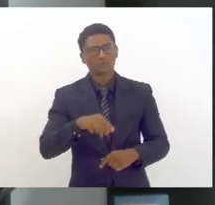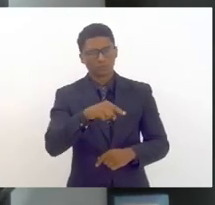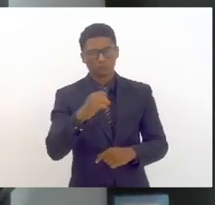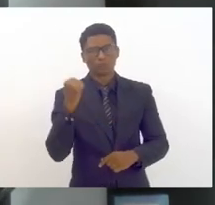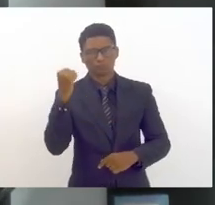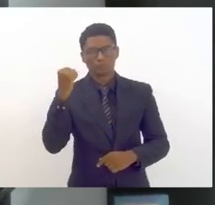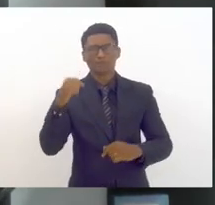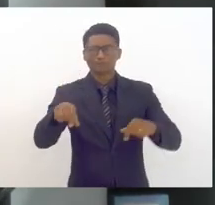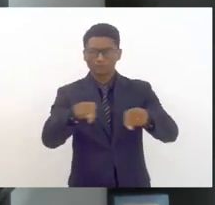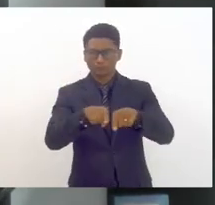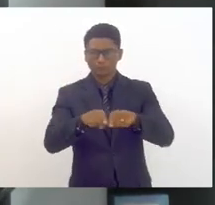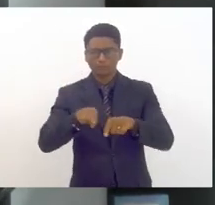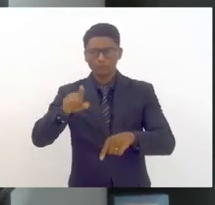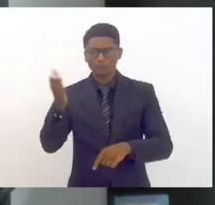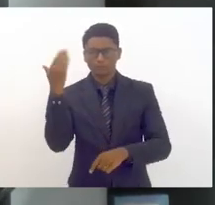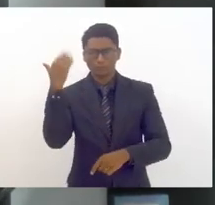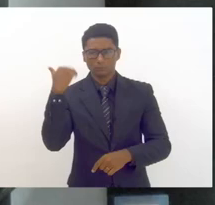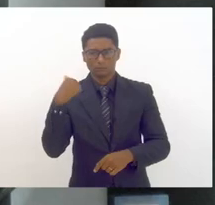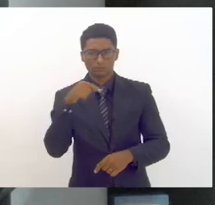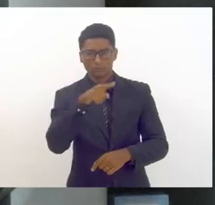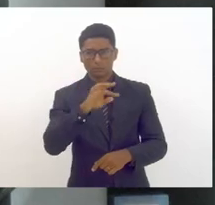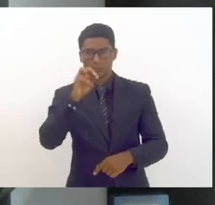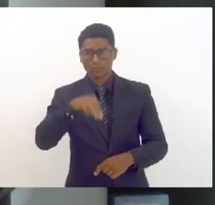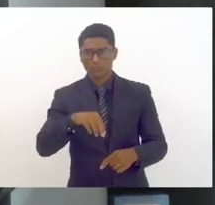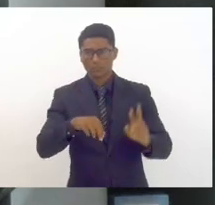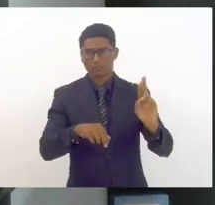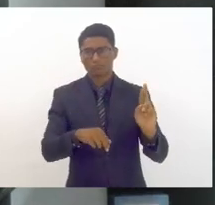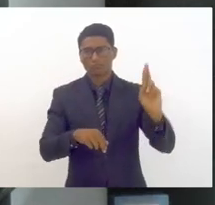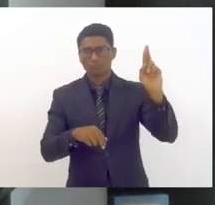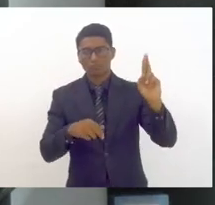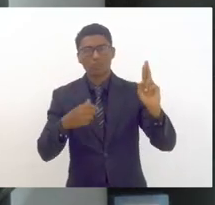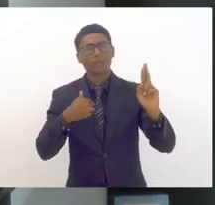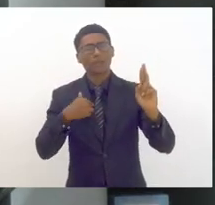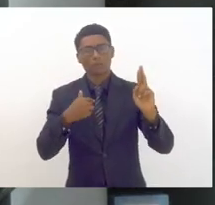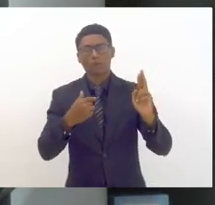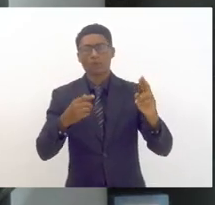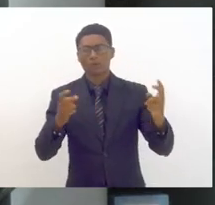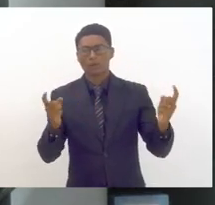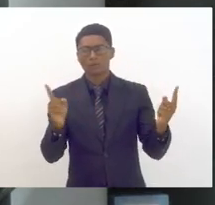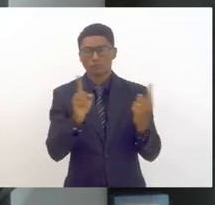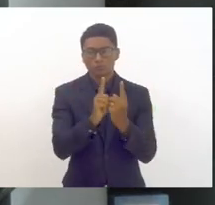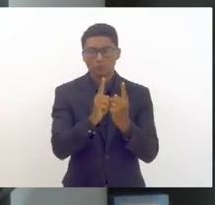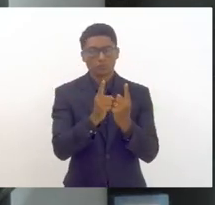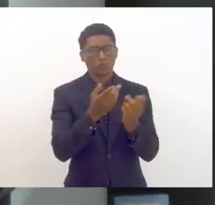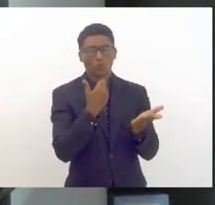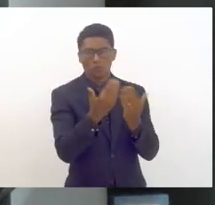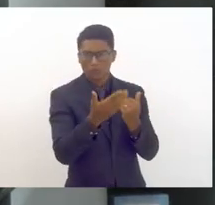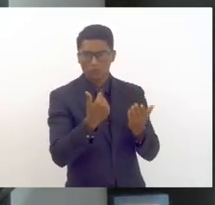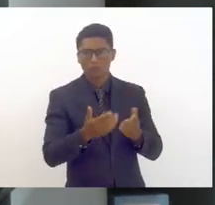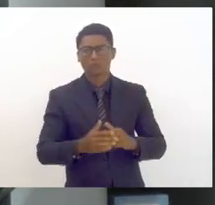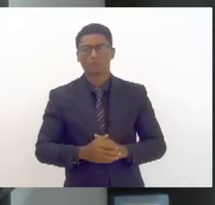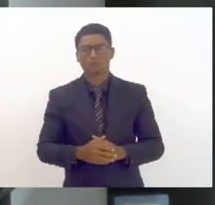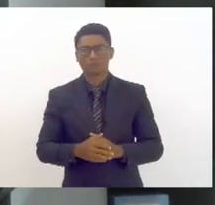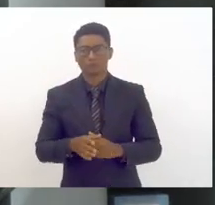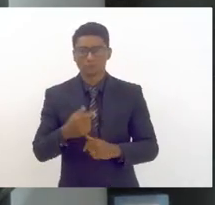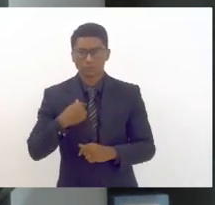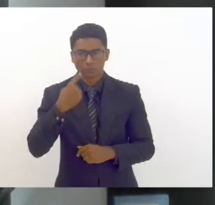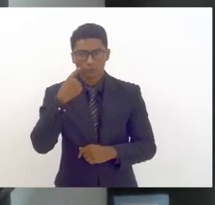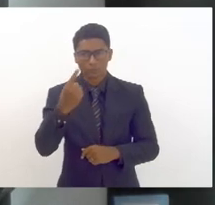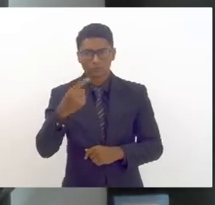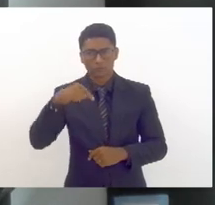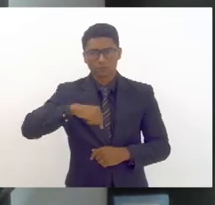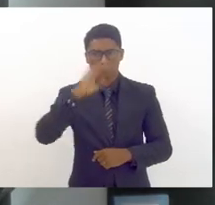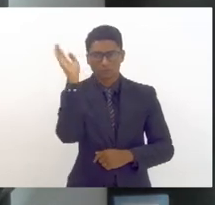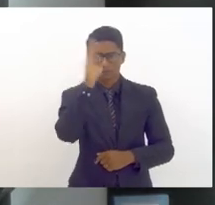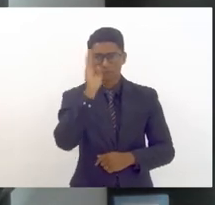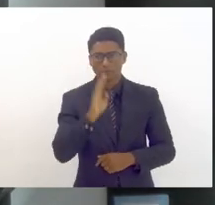recentemente num jantar, né, no consulado da Itália. E a gente vê que no Brasil tudo